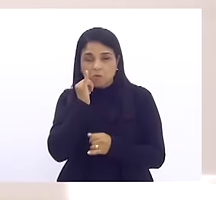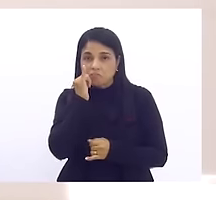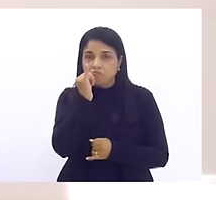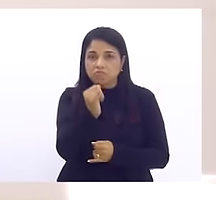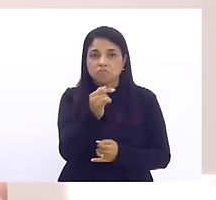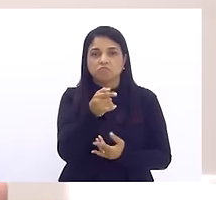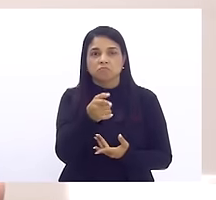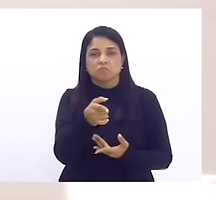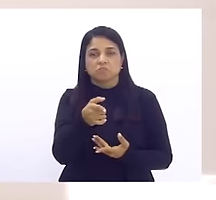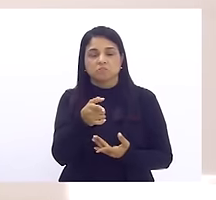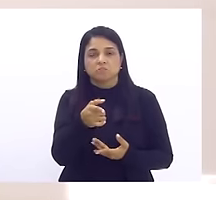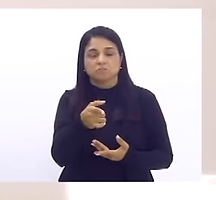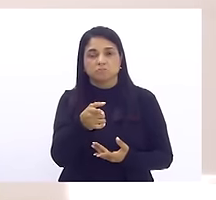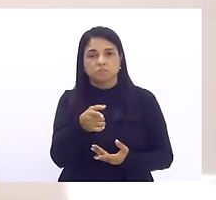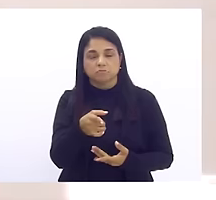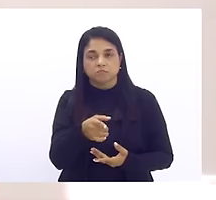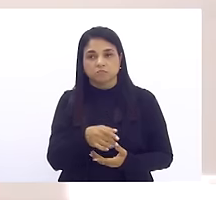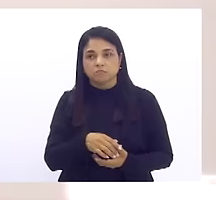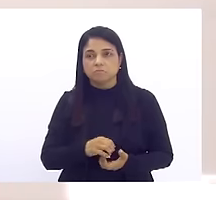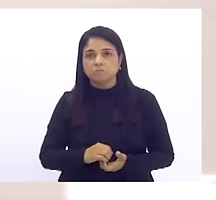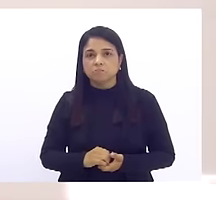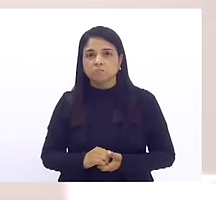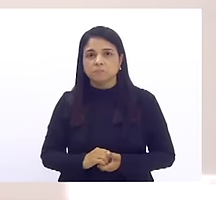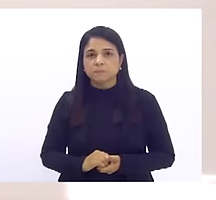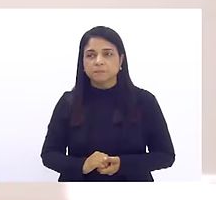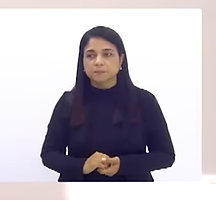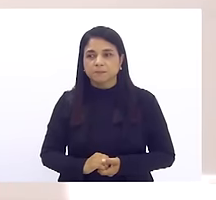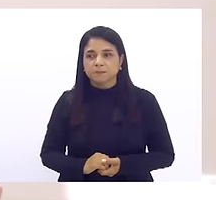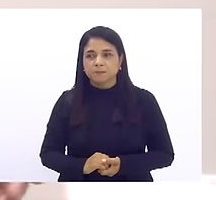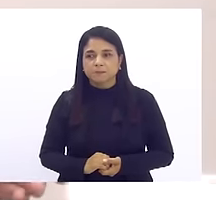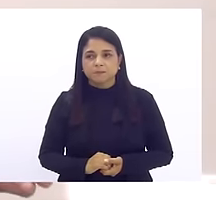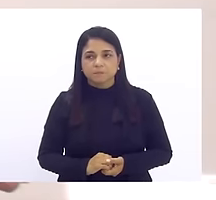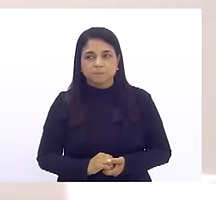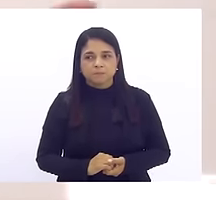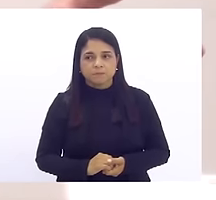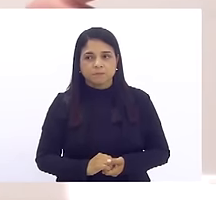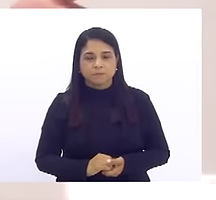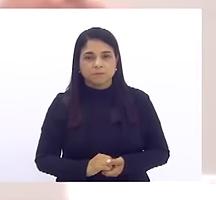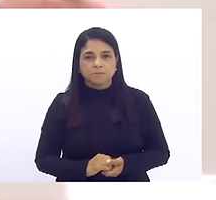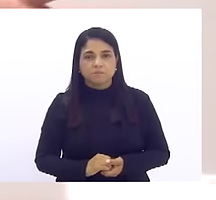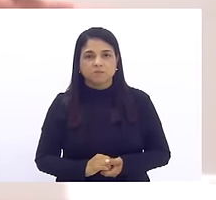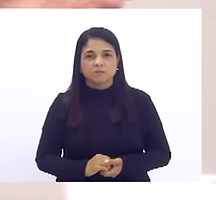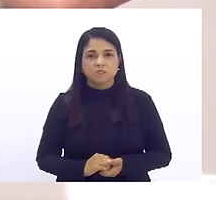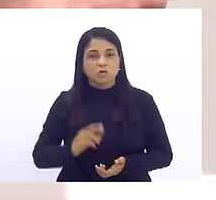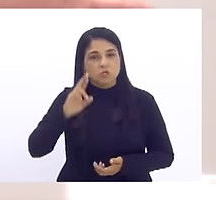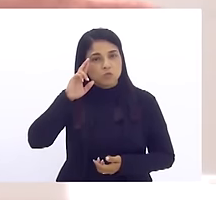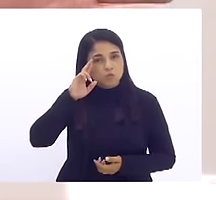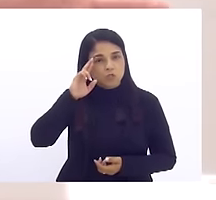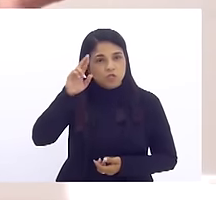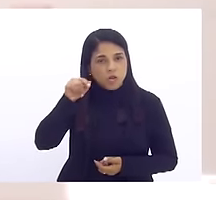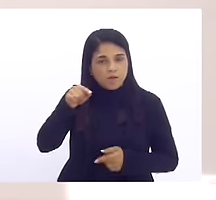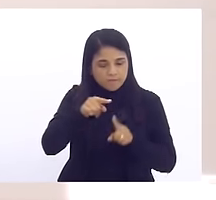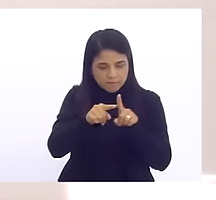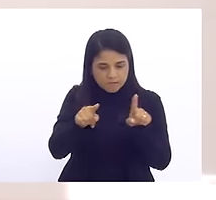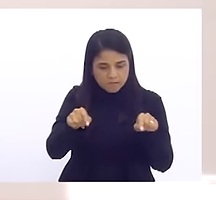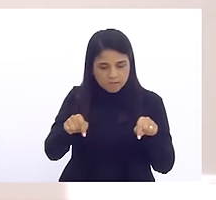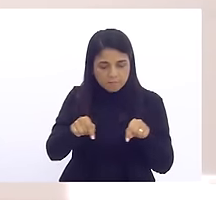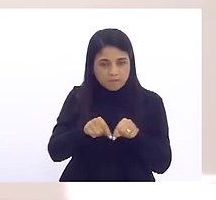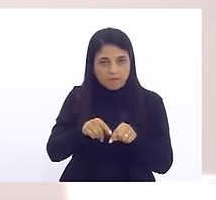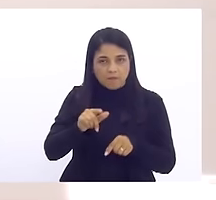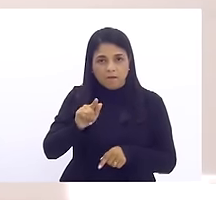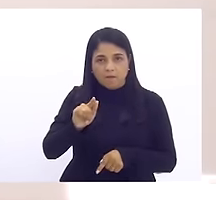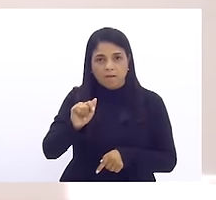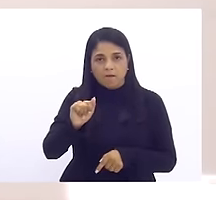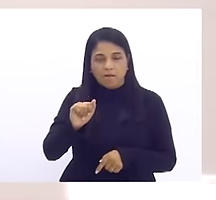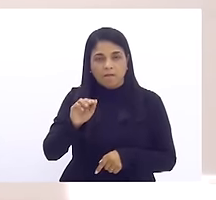que nós falamos para ele e o chefe de gabinete também se mostrou surpreso não